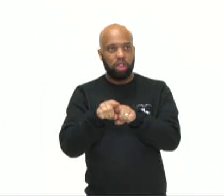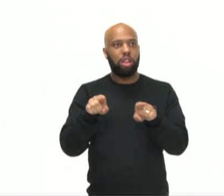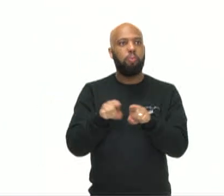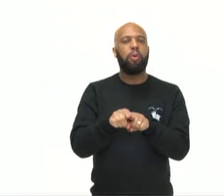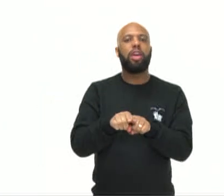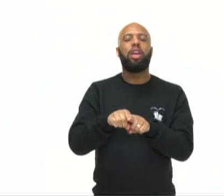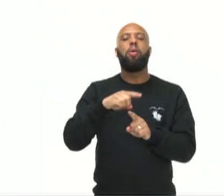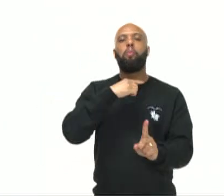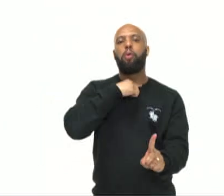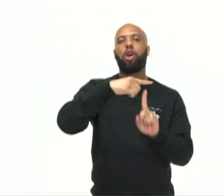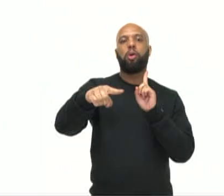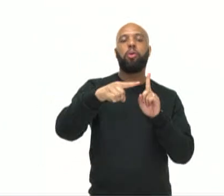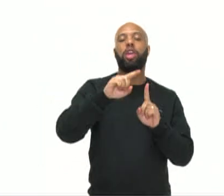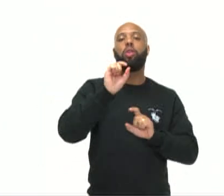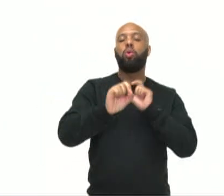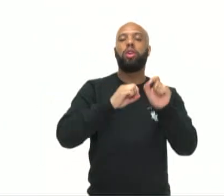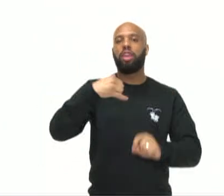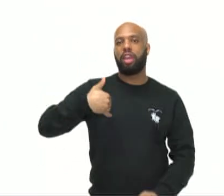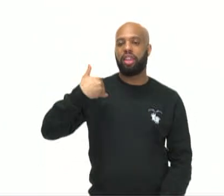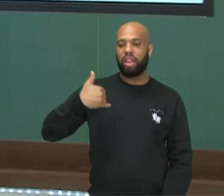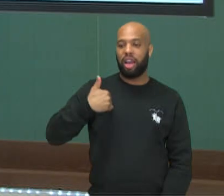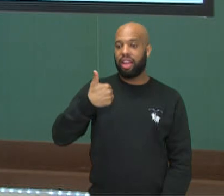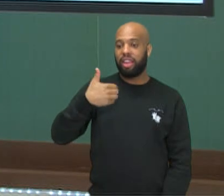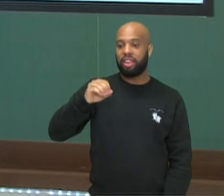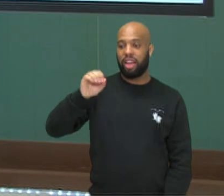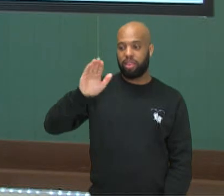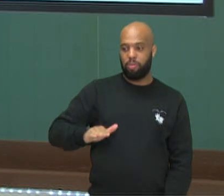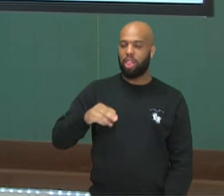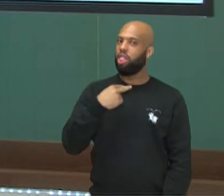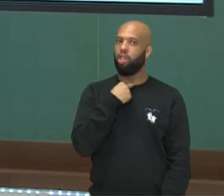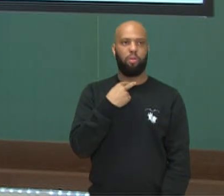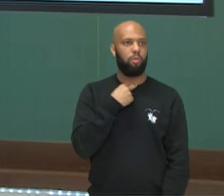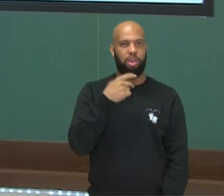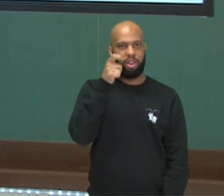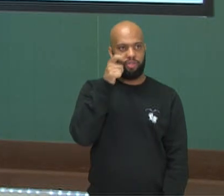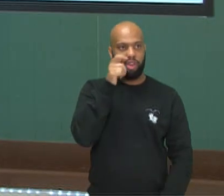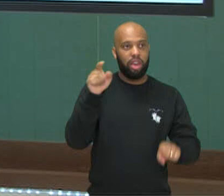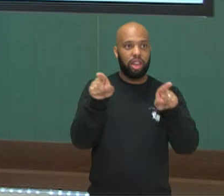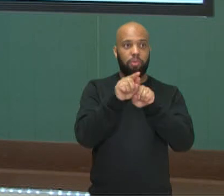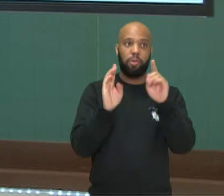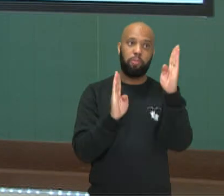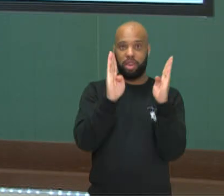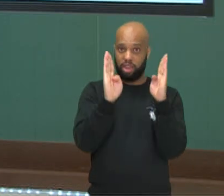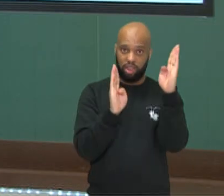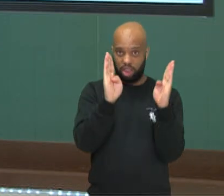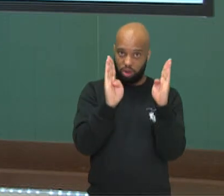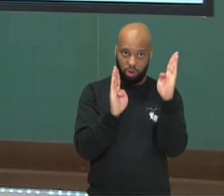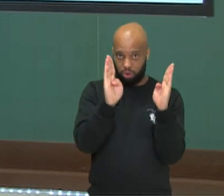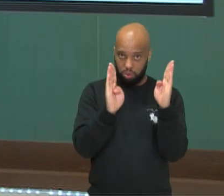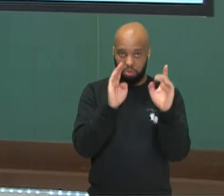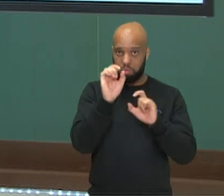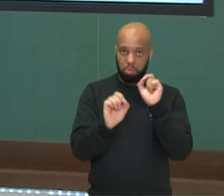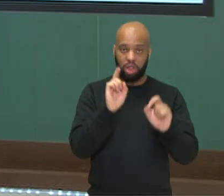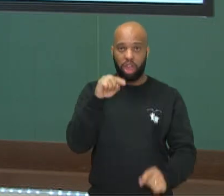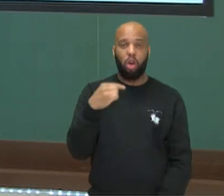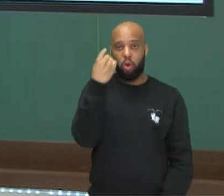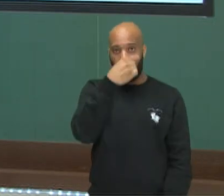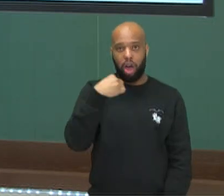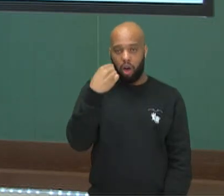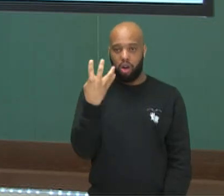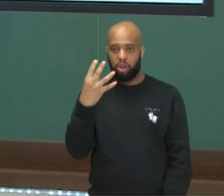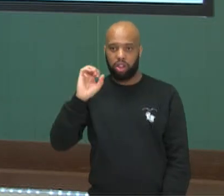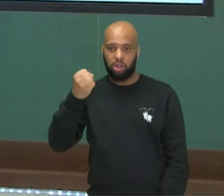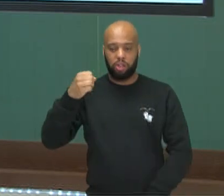ou seja, até menores de 10 anos não devem assistir, a duração do filme, né? 1 hora e